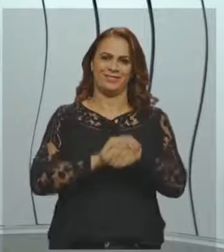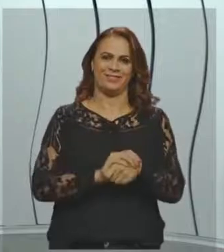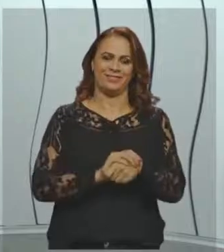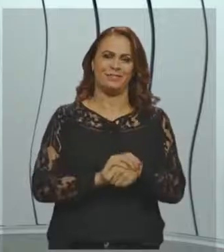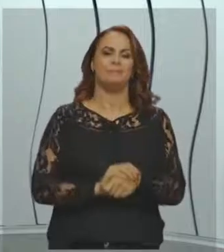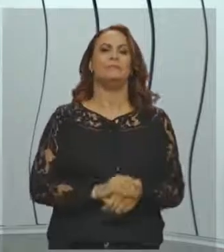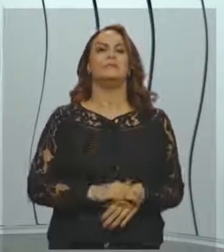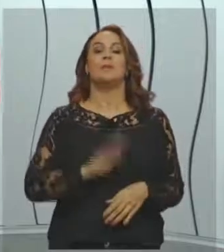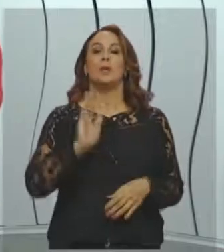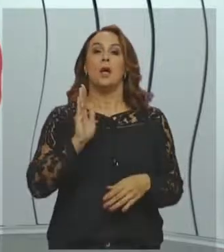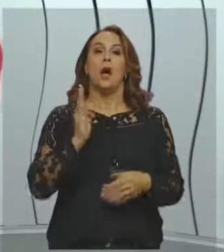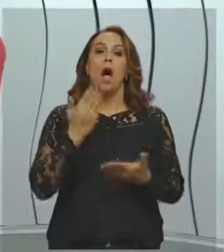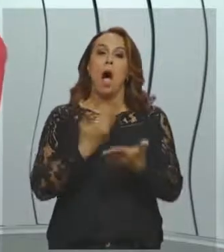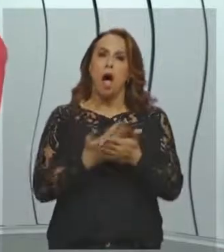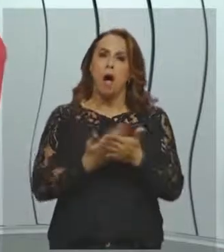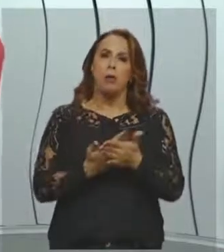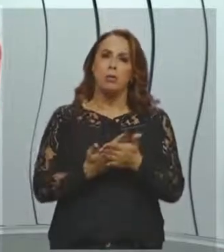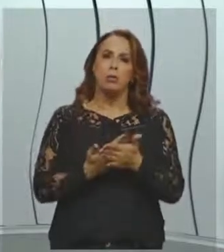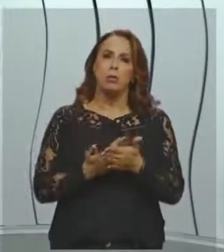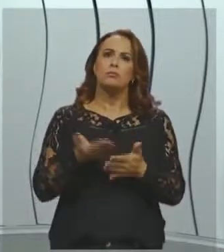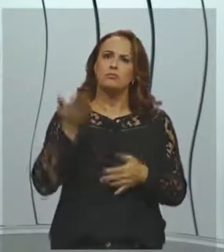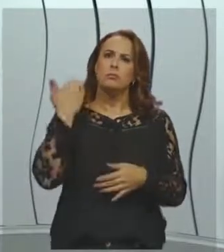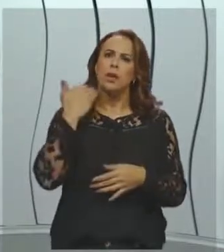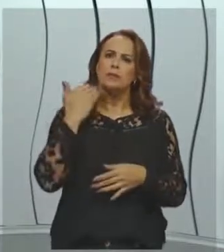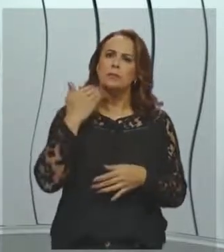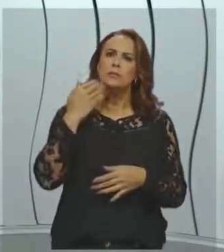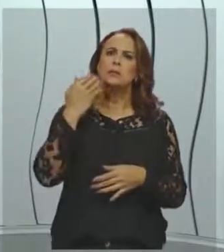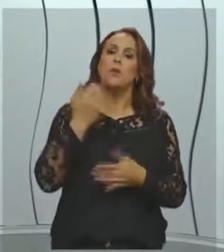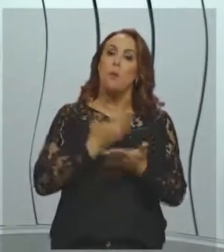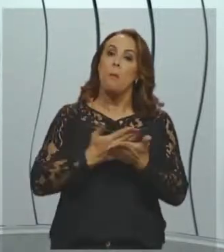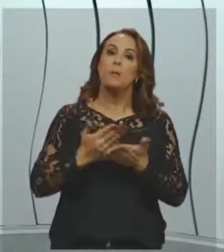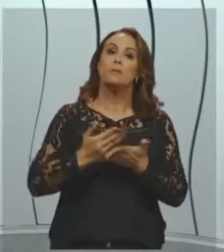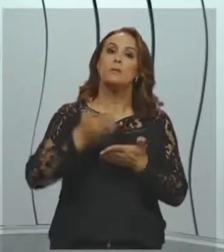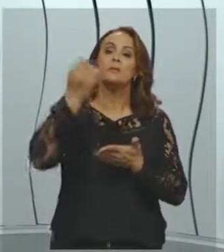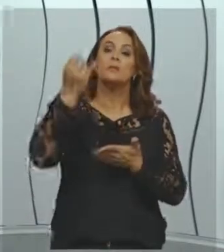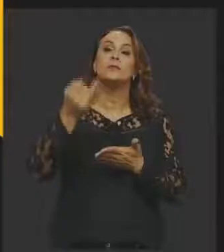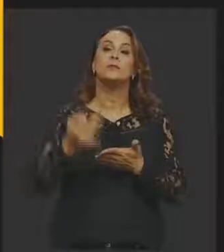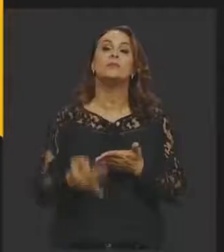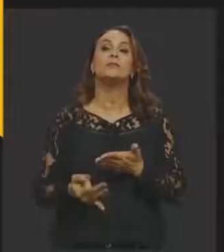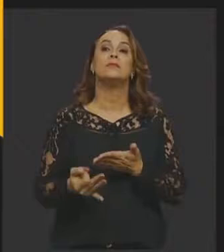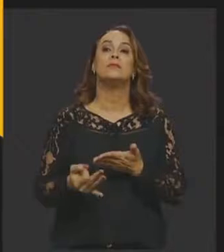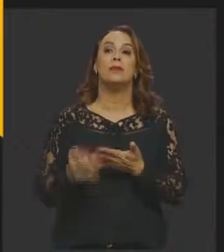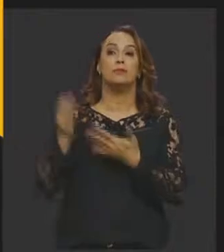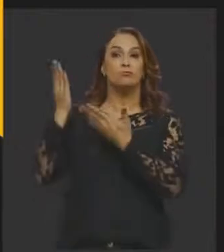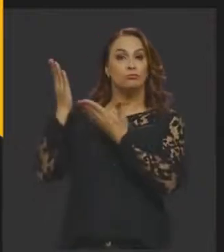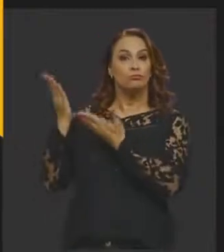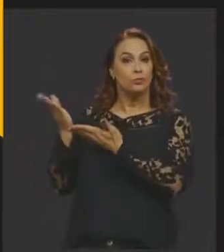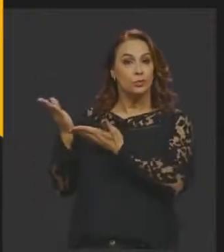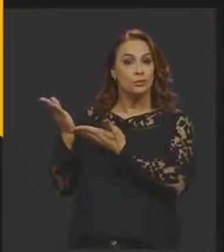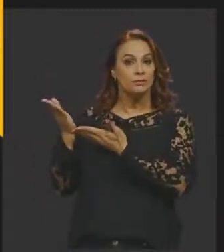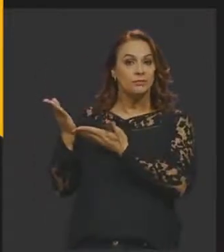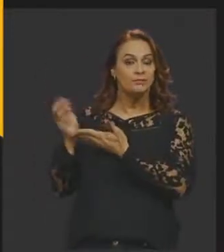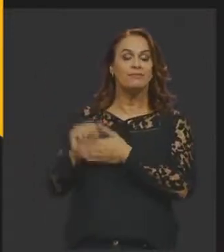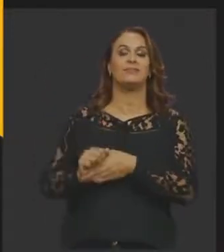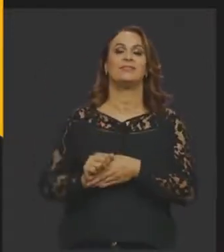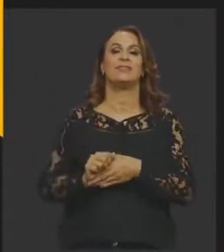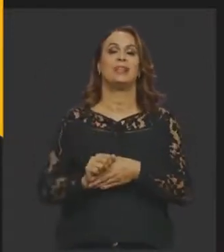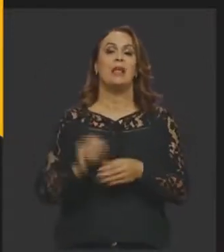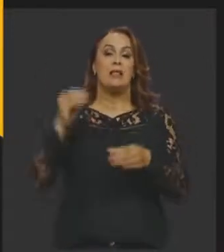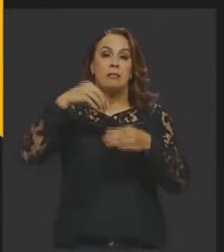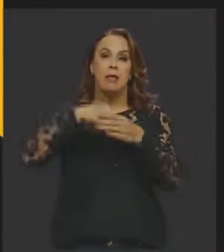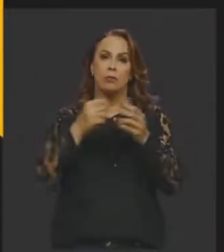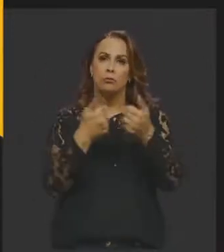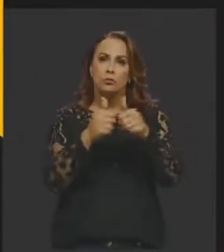Comecei a minha aula passada, a minha aula anterior, falando sobre esse relato. Dentro do ônibus lotado, Lucy fala para a